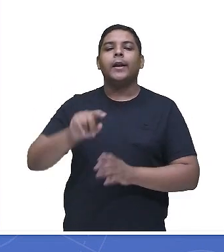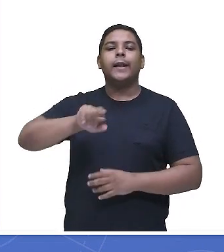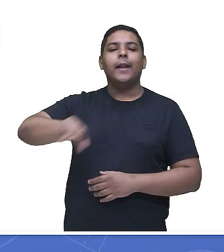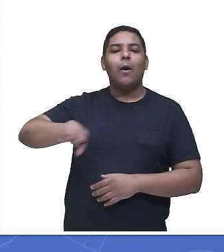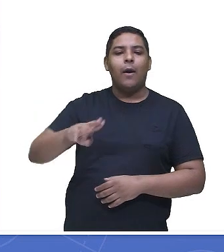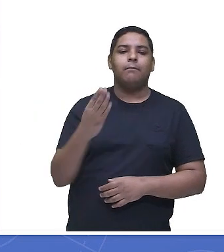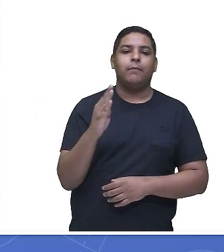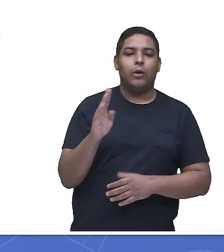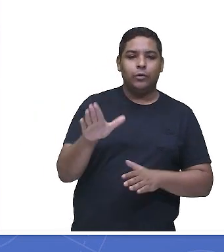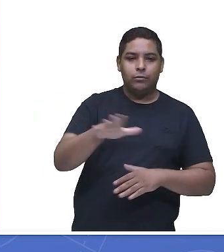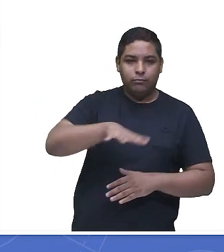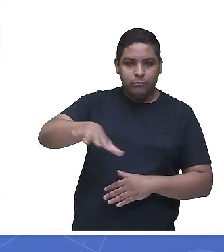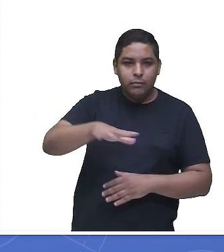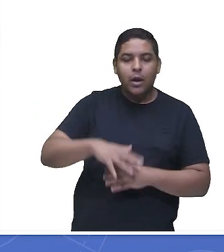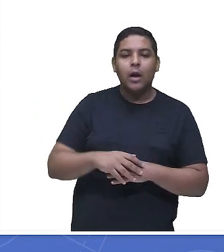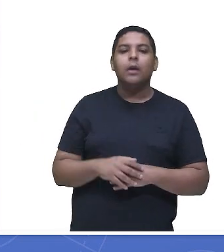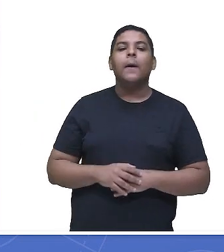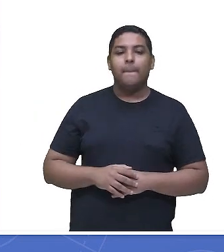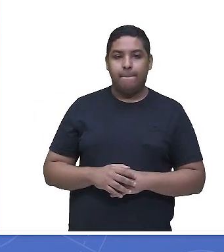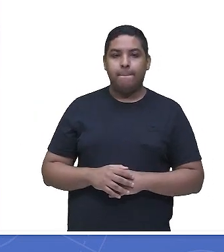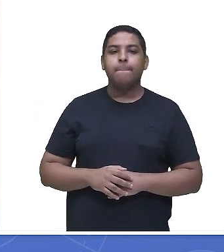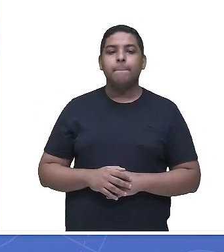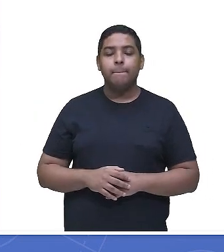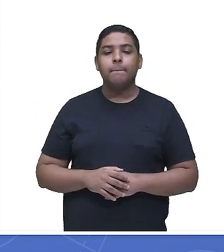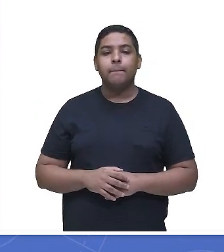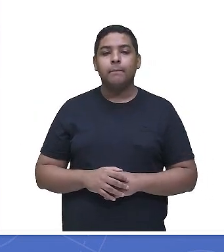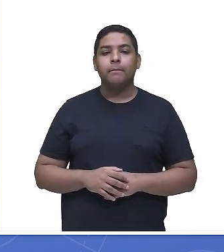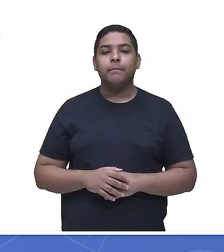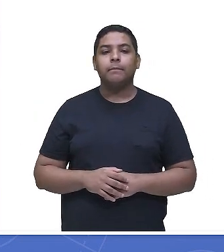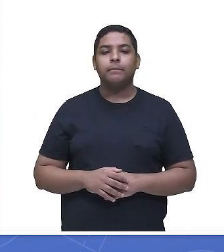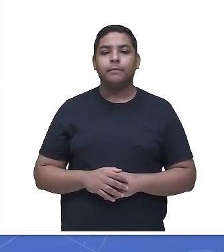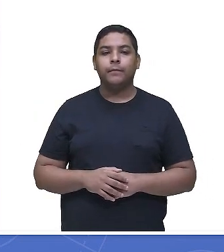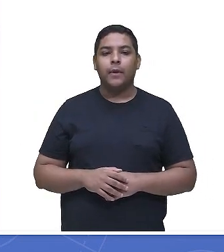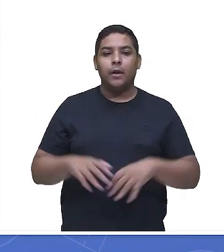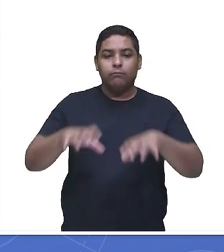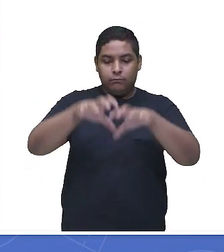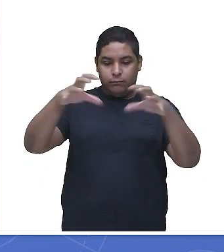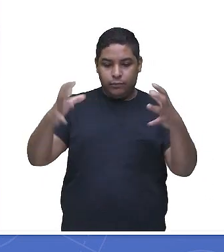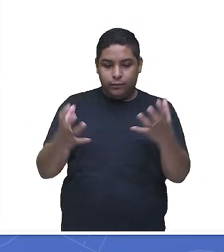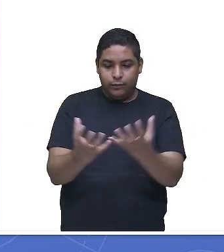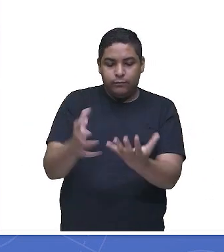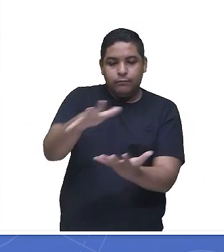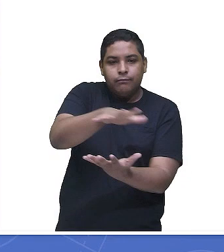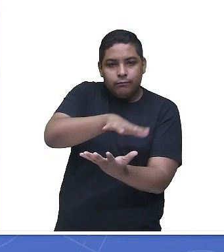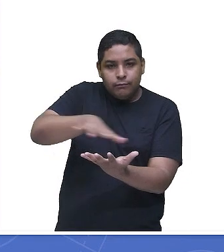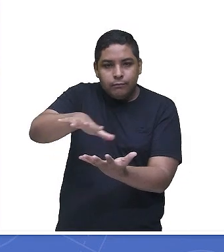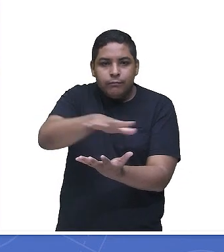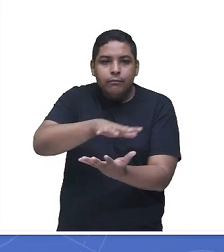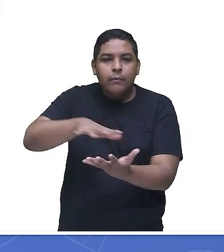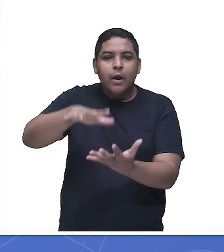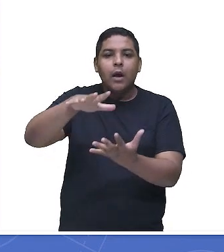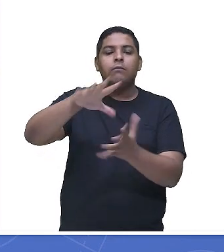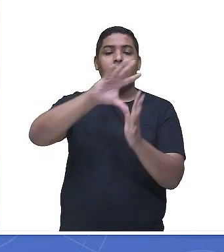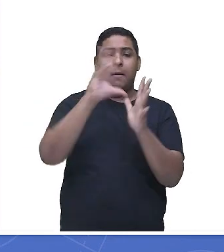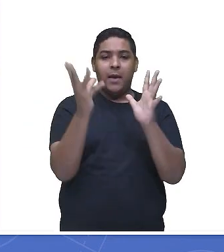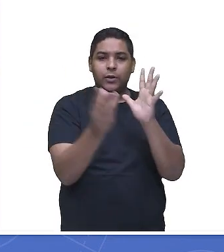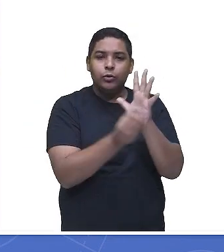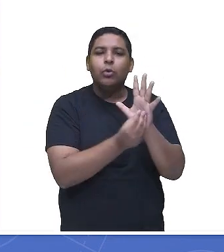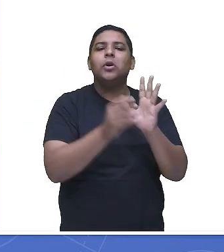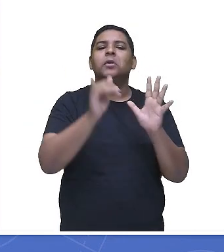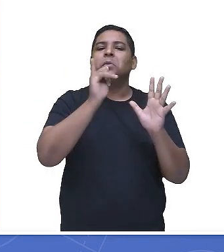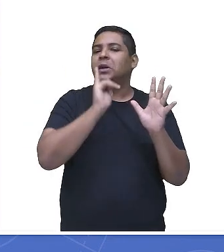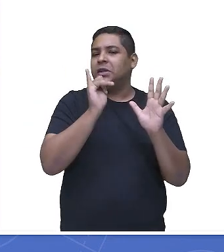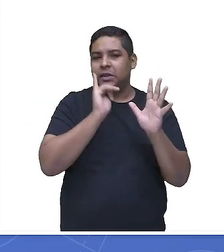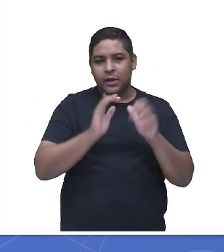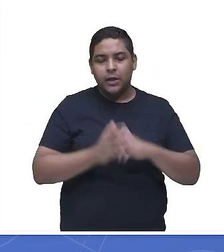Luz, água, temperatura. A biologia também pode estudar todo um ecossistema. O ecossistema da Amazônia, Pantanal, de um